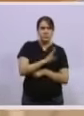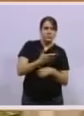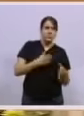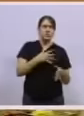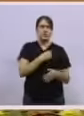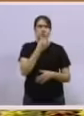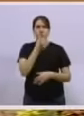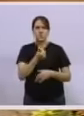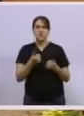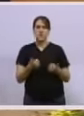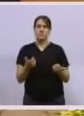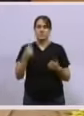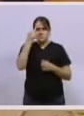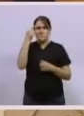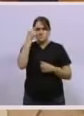foi. Não é assim?